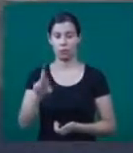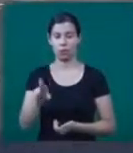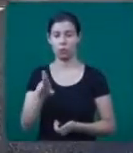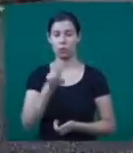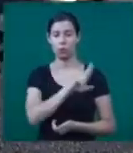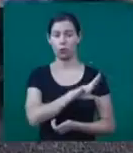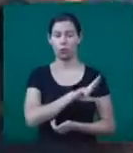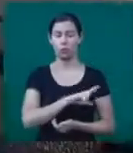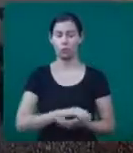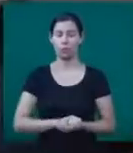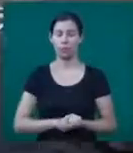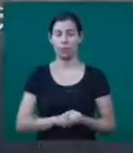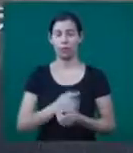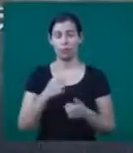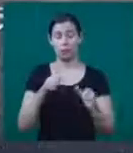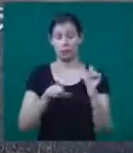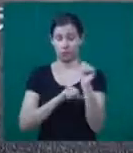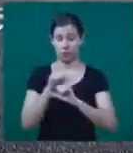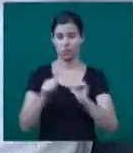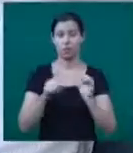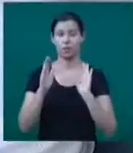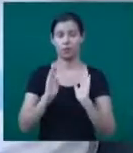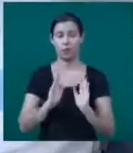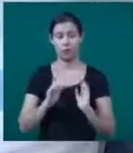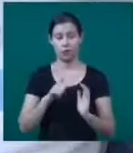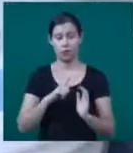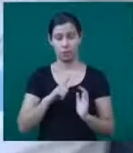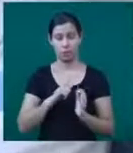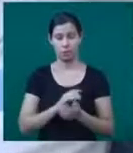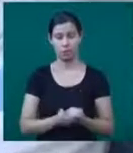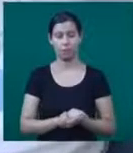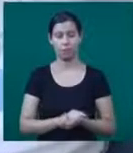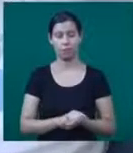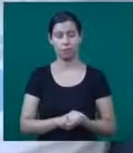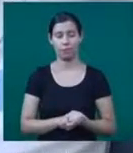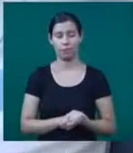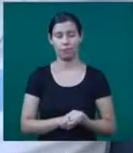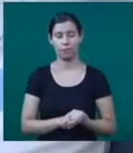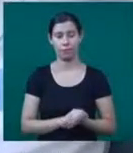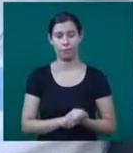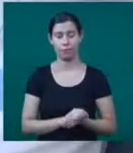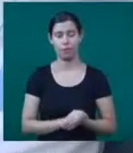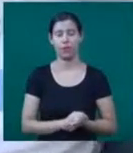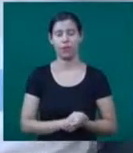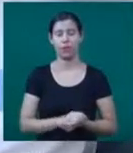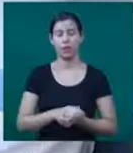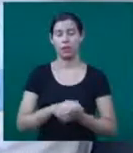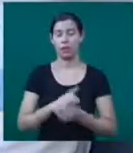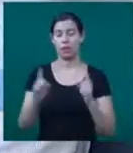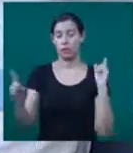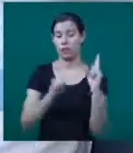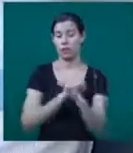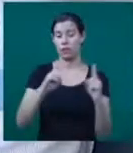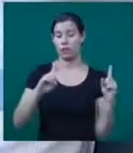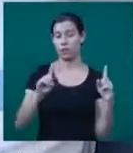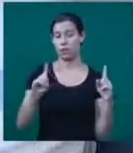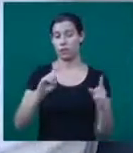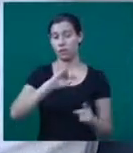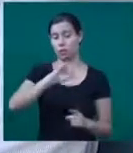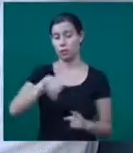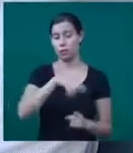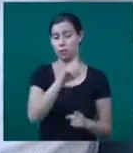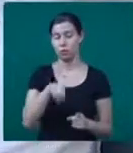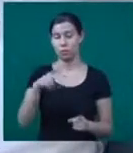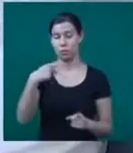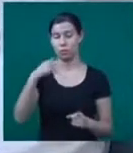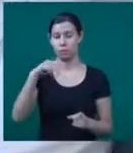nos pontos considerados mais críticos. Nós começamos ali, o pessoal lembra, na João Pinheiro, recuperando o corredor de ônibus.